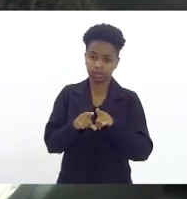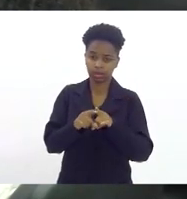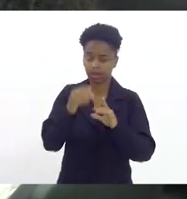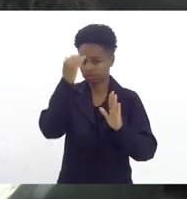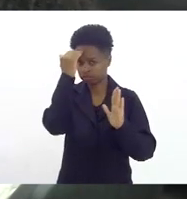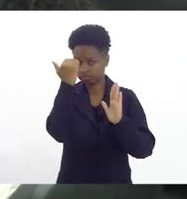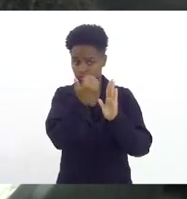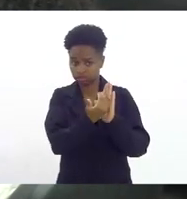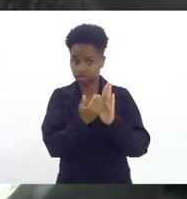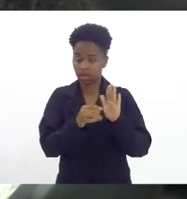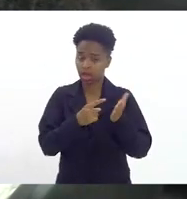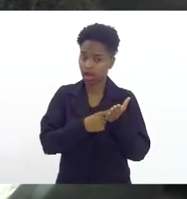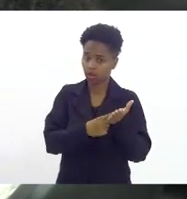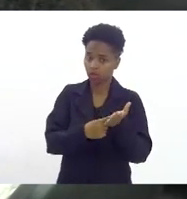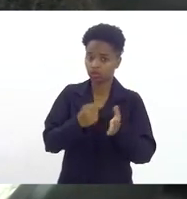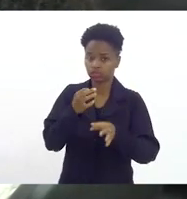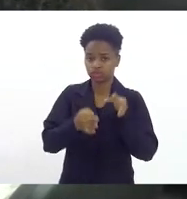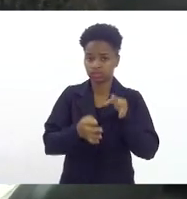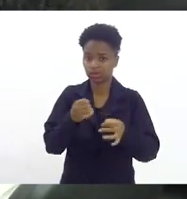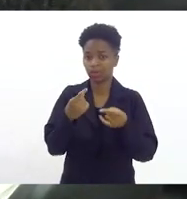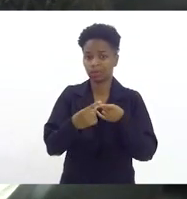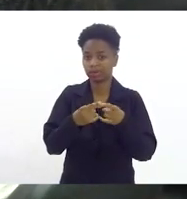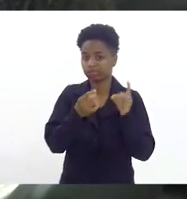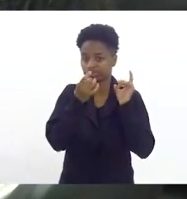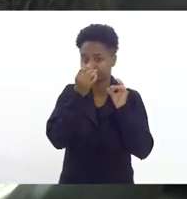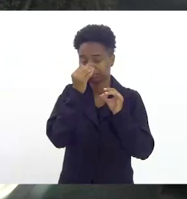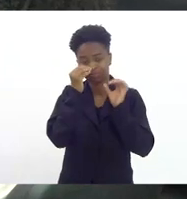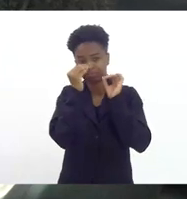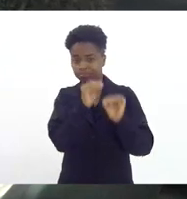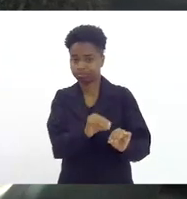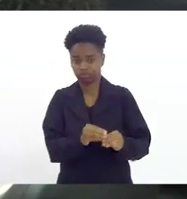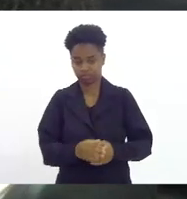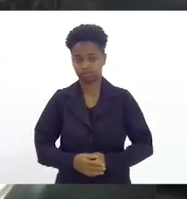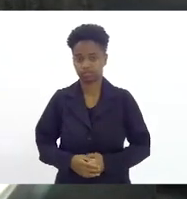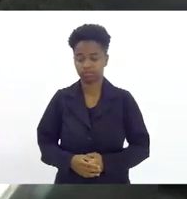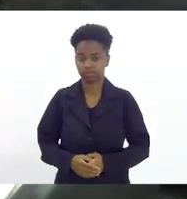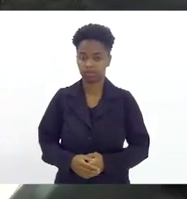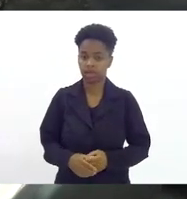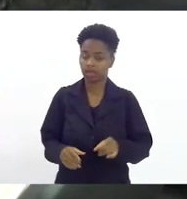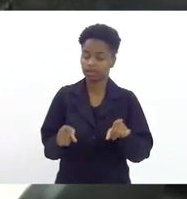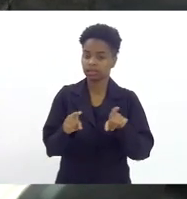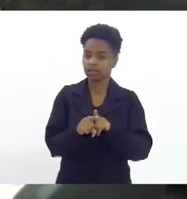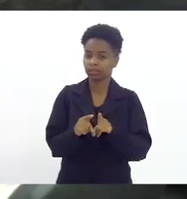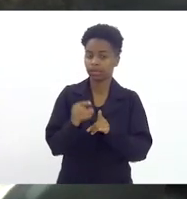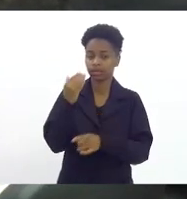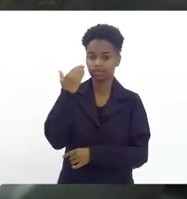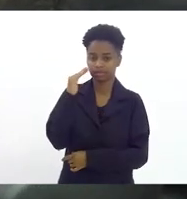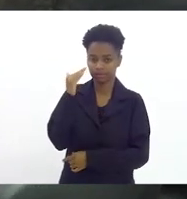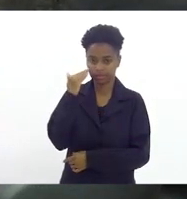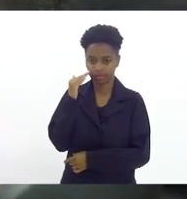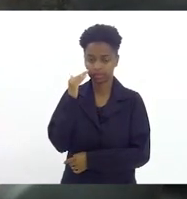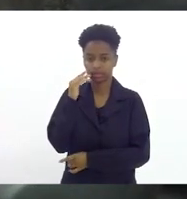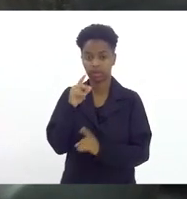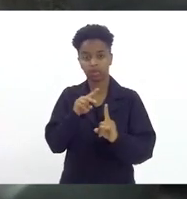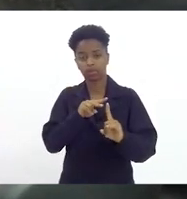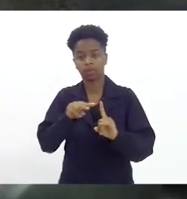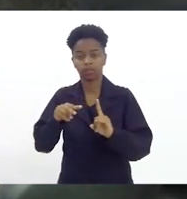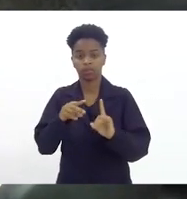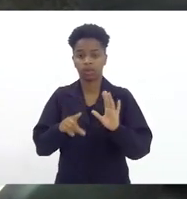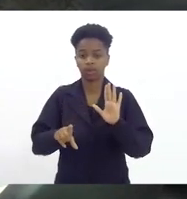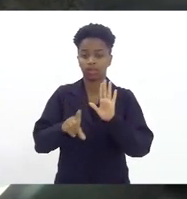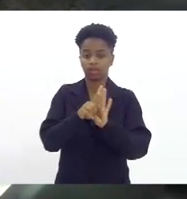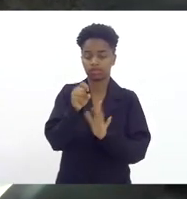os acordos judiciais que não cumprem depois entender do ponto de vista da legislação